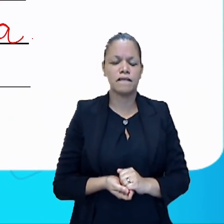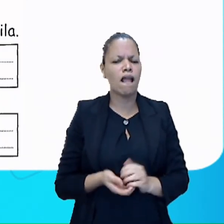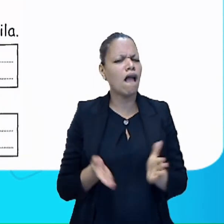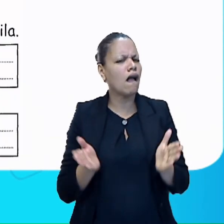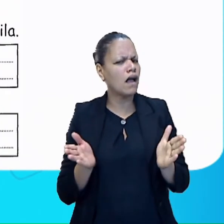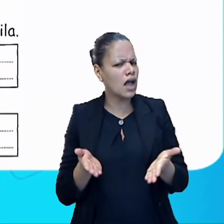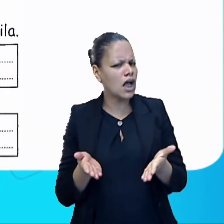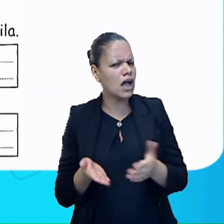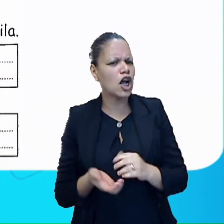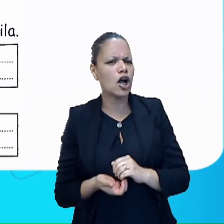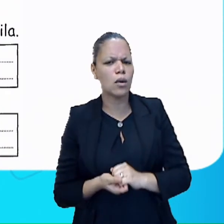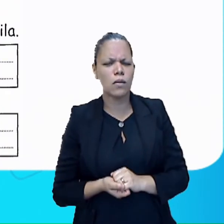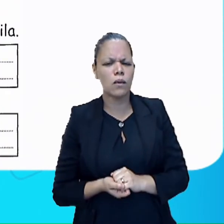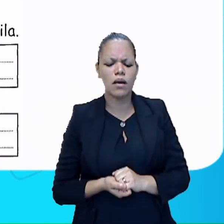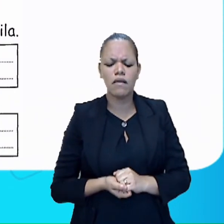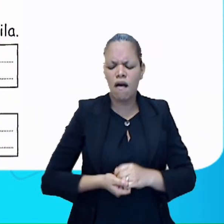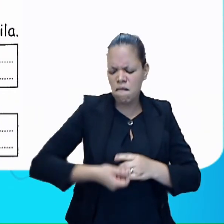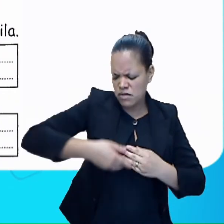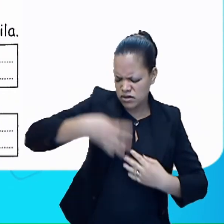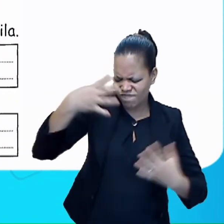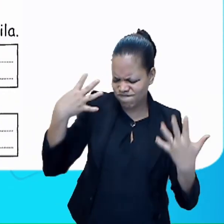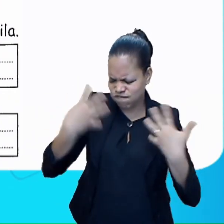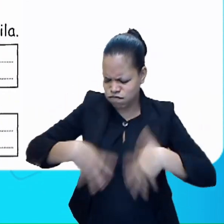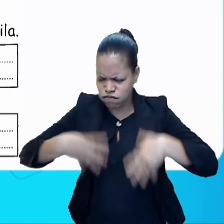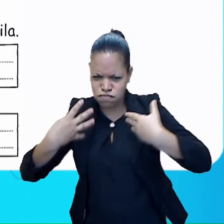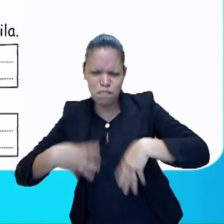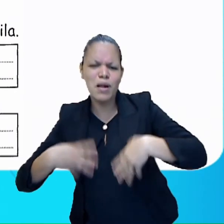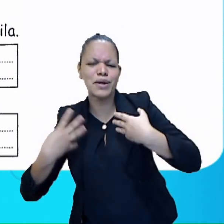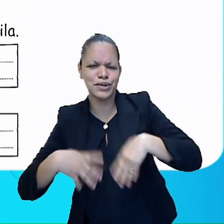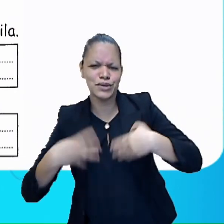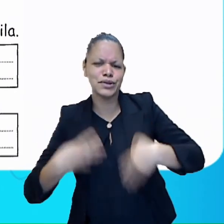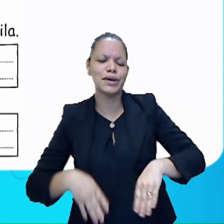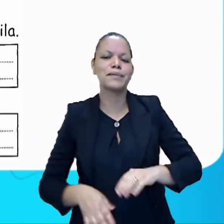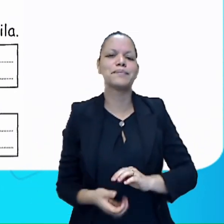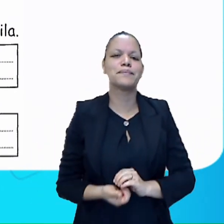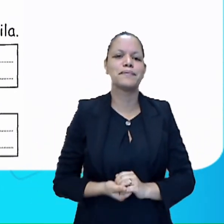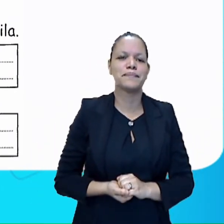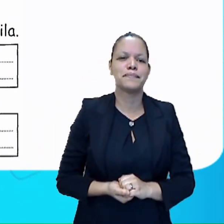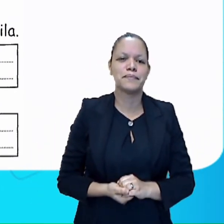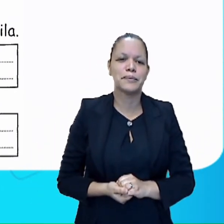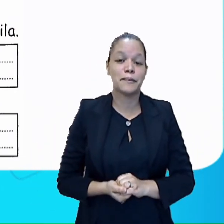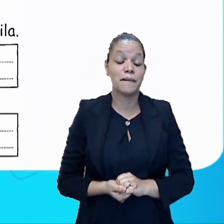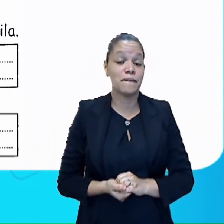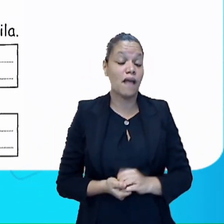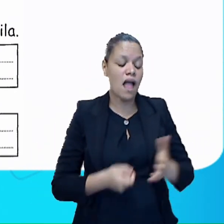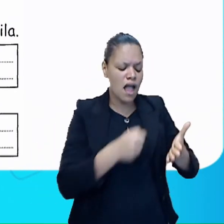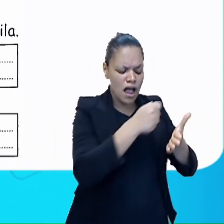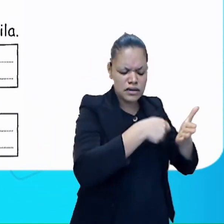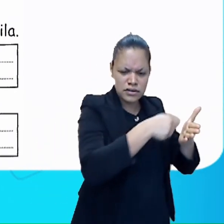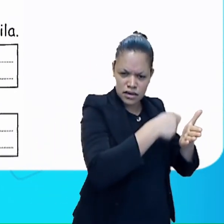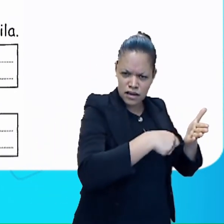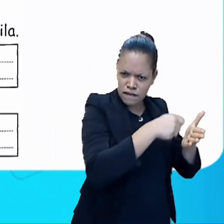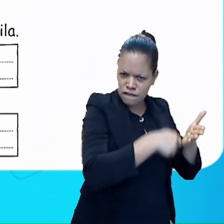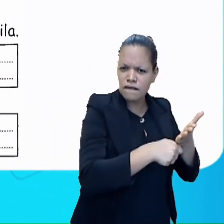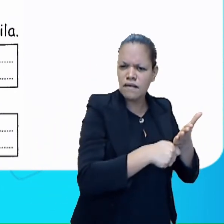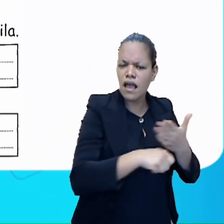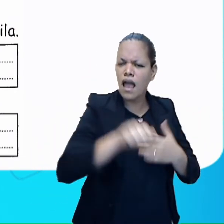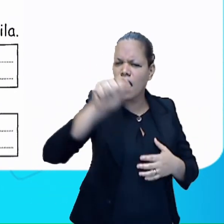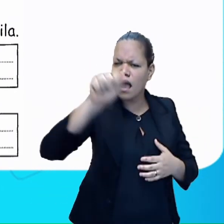Agora vamos praticar. Preste atenção, ó. Escreva A para as frases